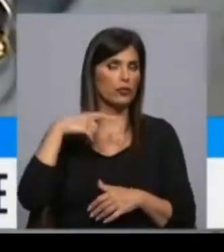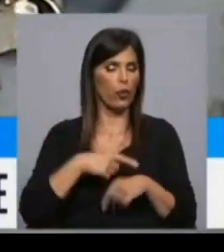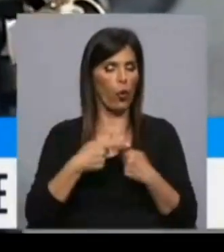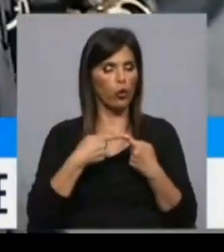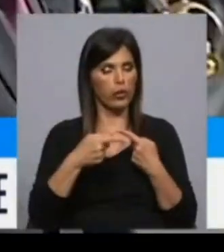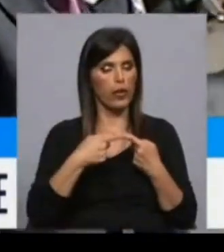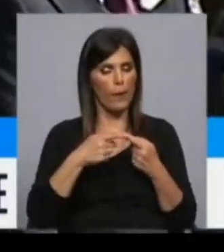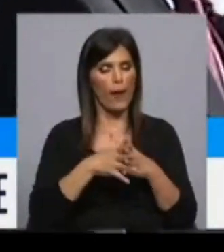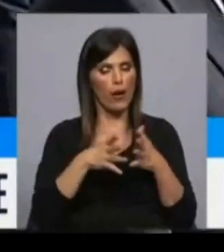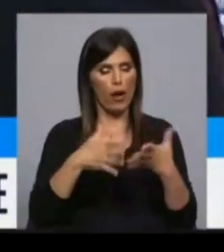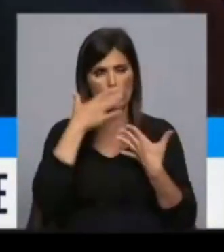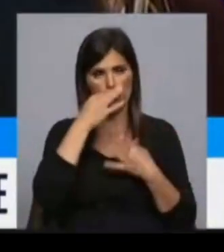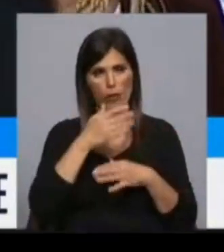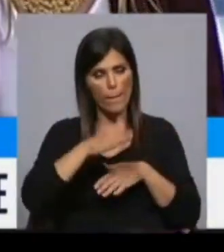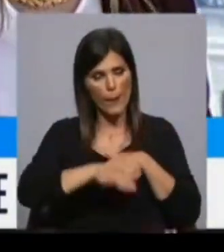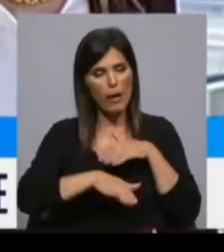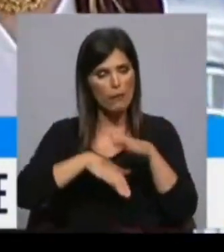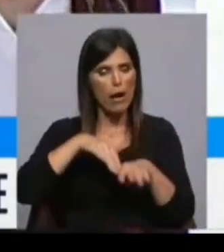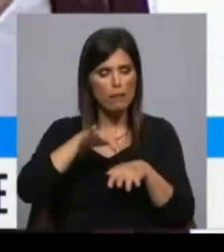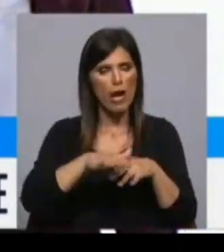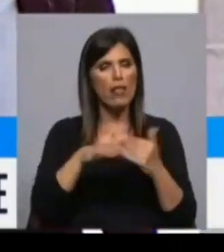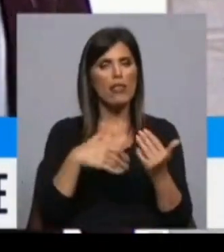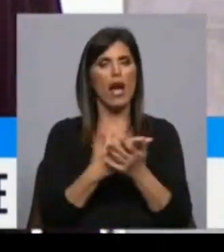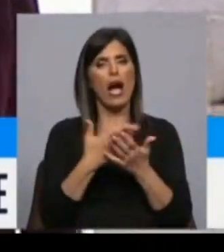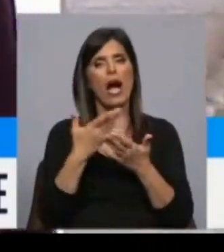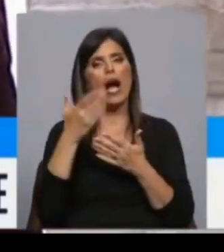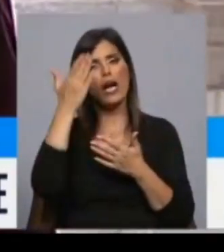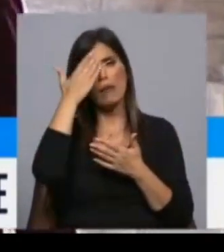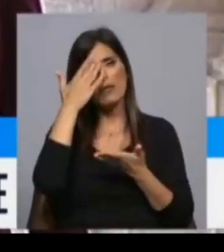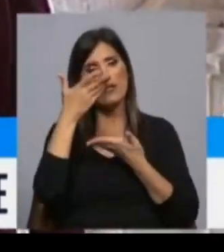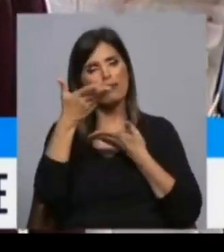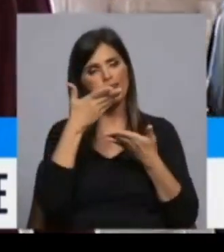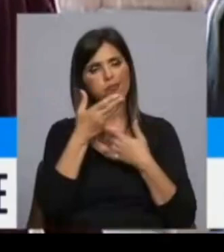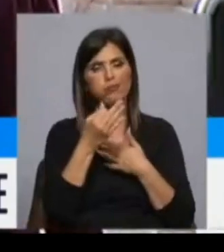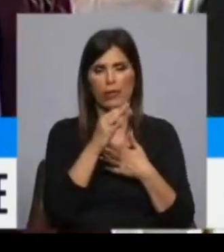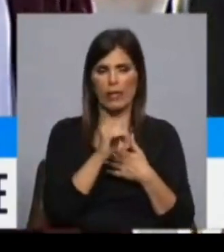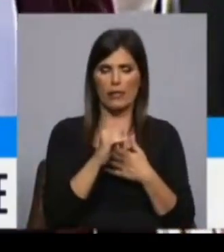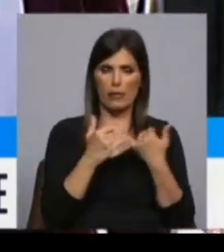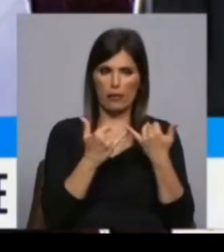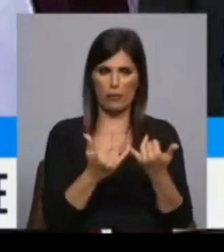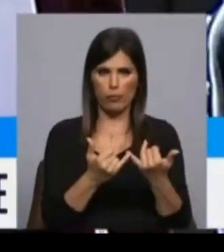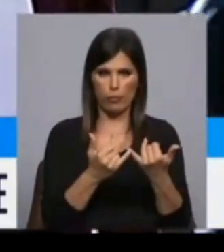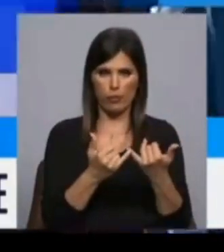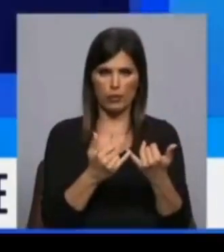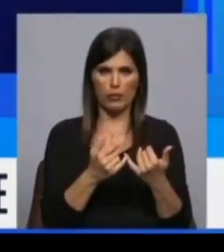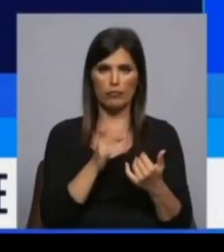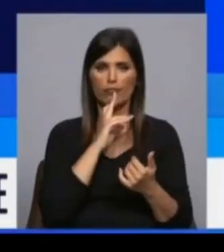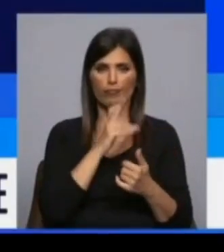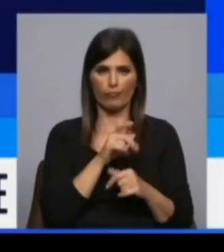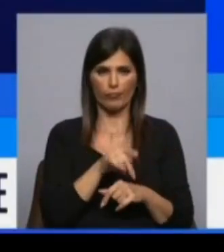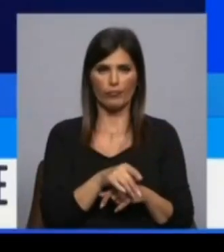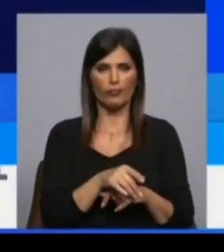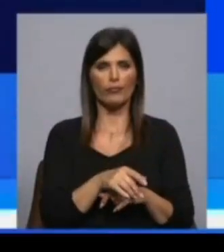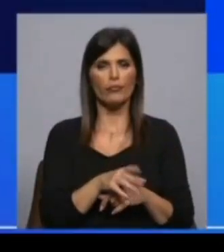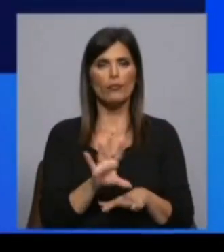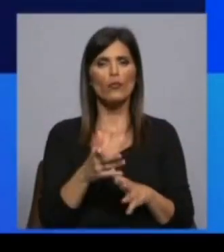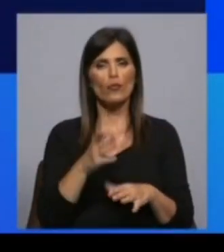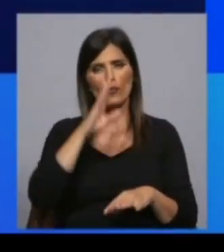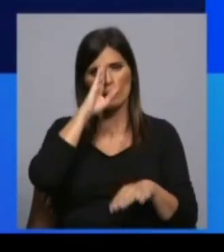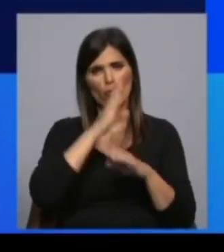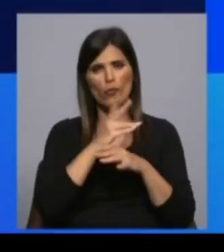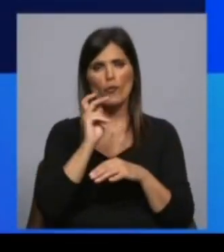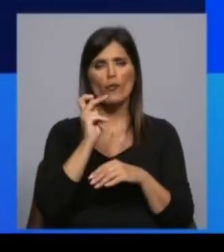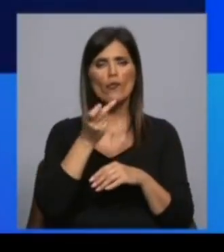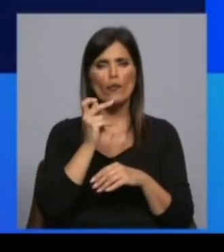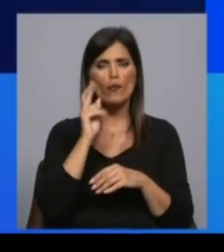foram dados passos que resultaram da capacidade de diálogo com o PS e logo a seguir contra pólio e quando nos últimos